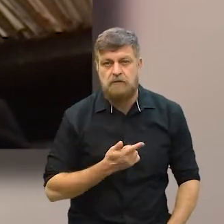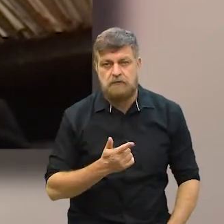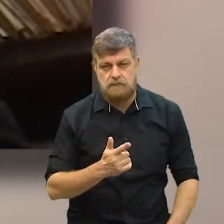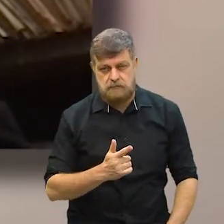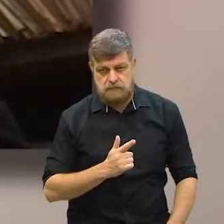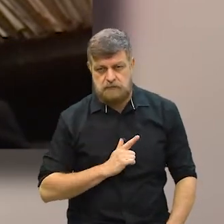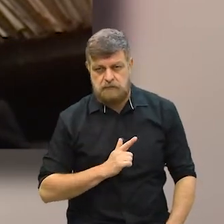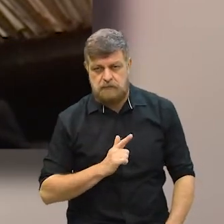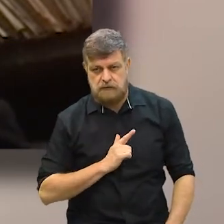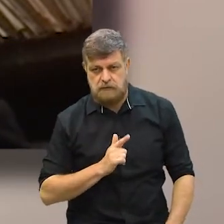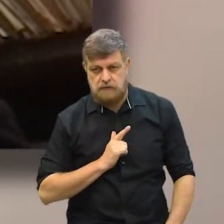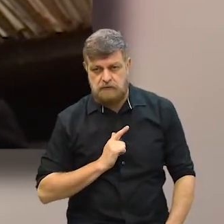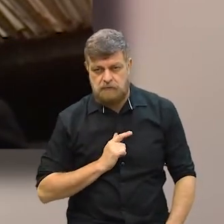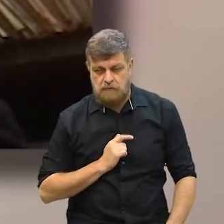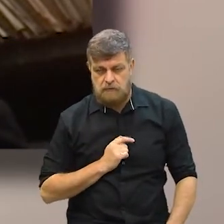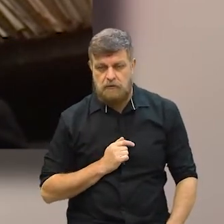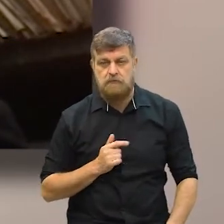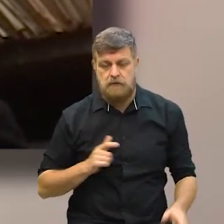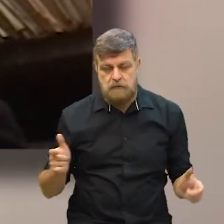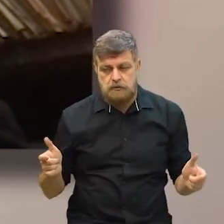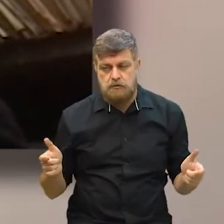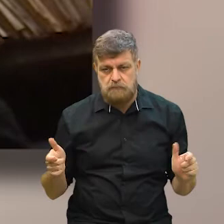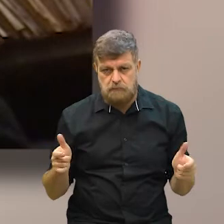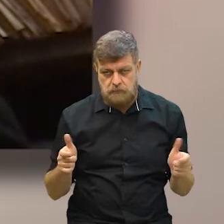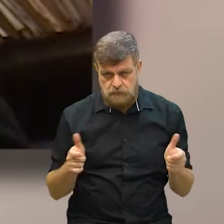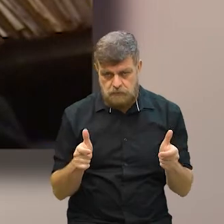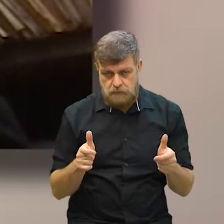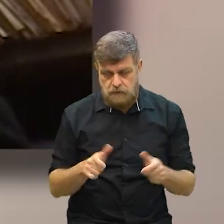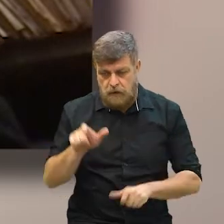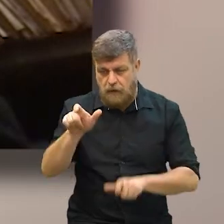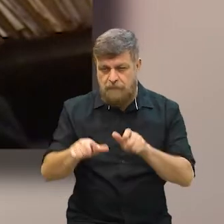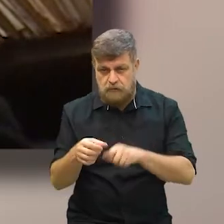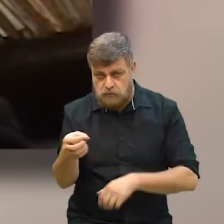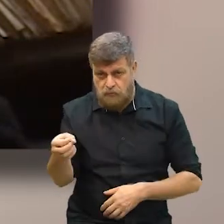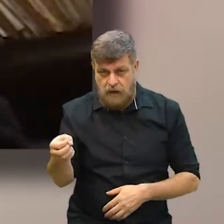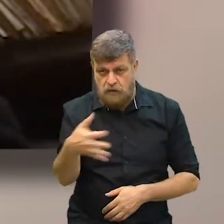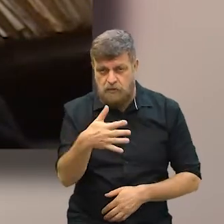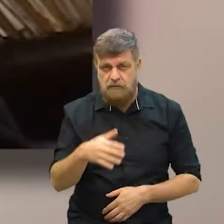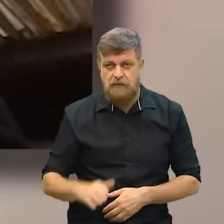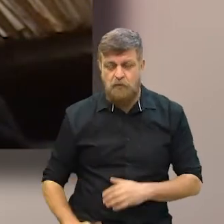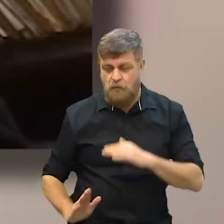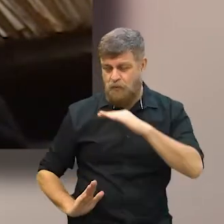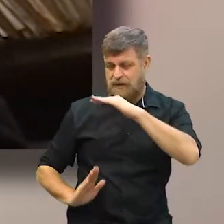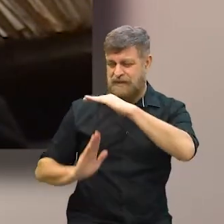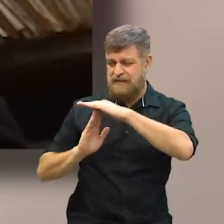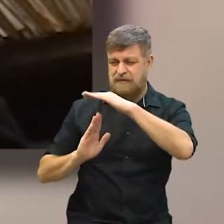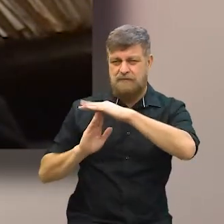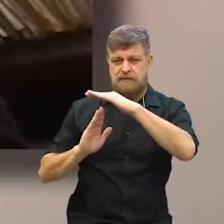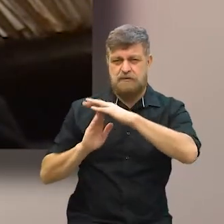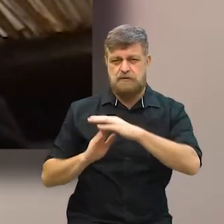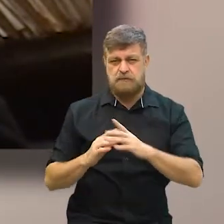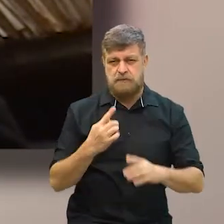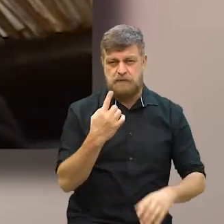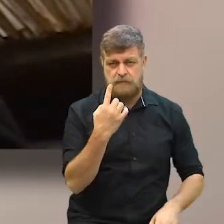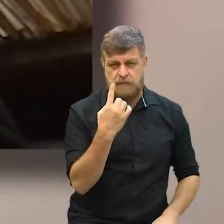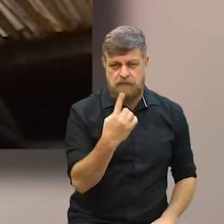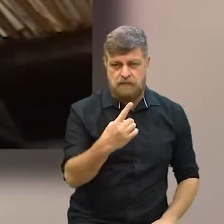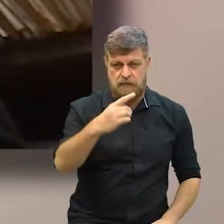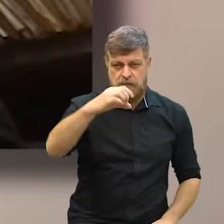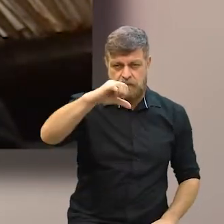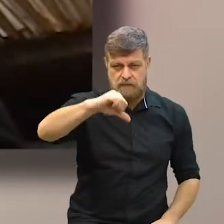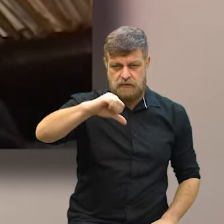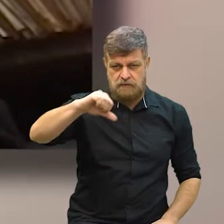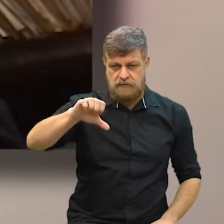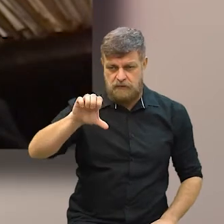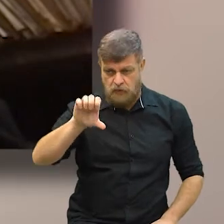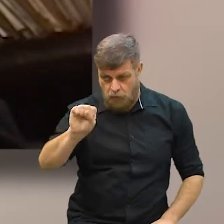temos menos casos novos. Nós tivemos, comparando o auge do número de casos, foi em